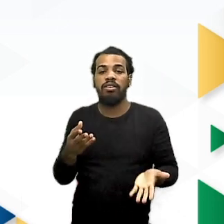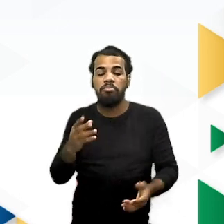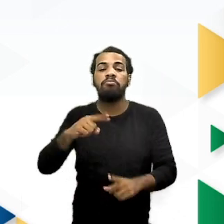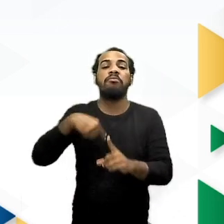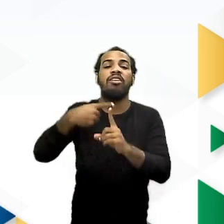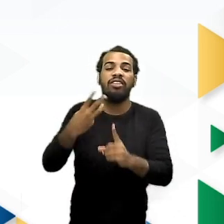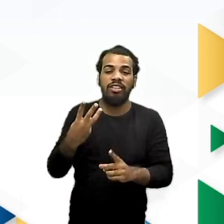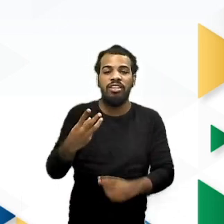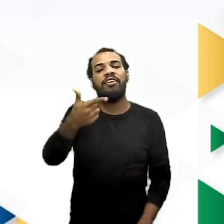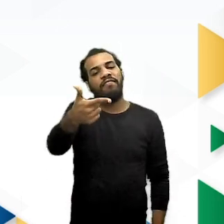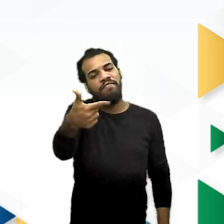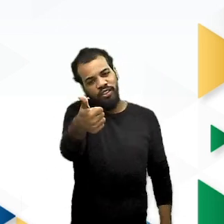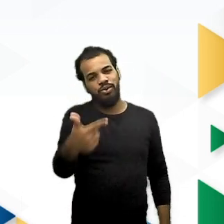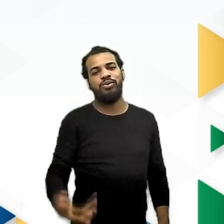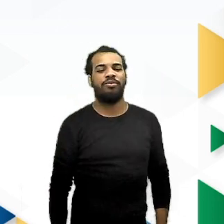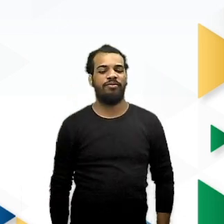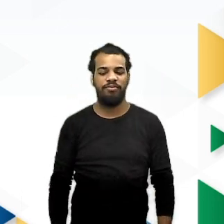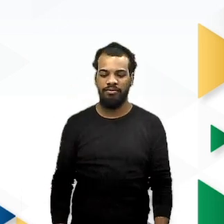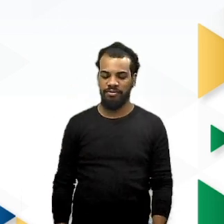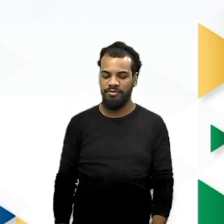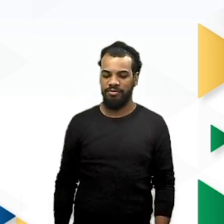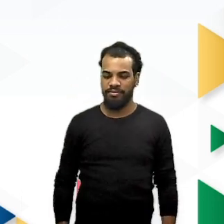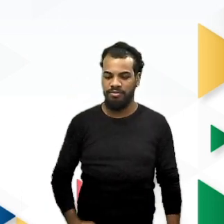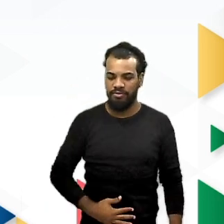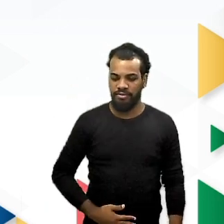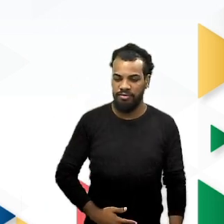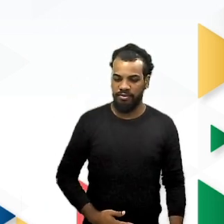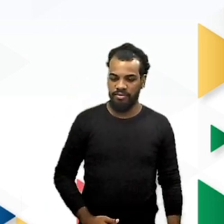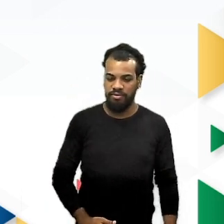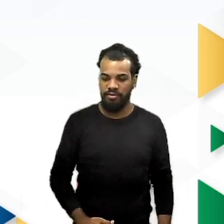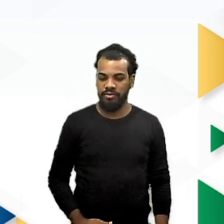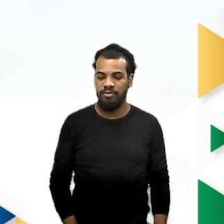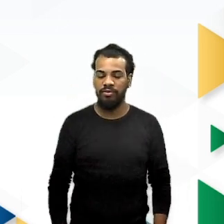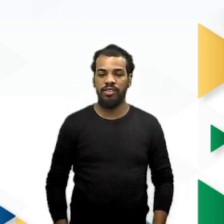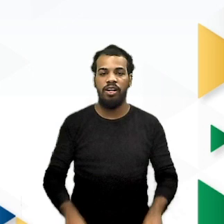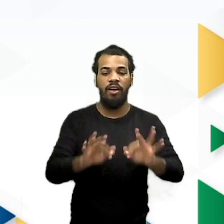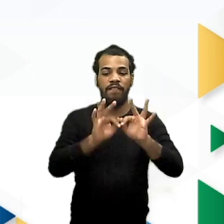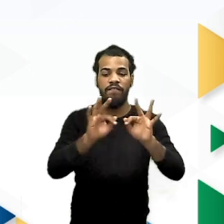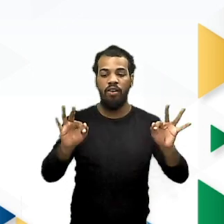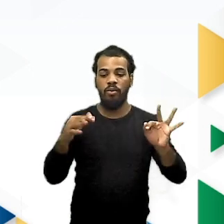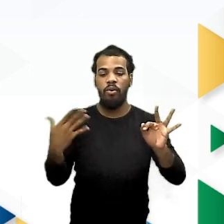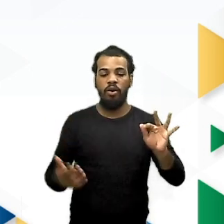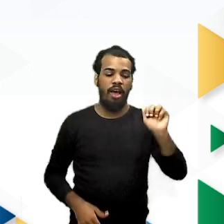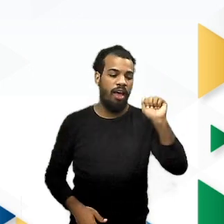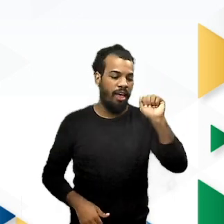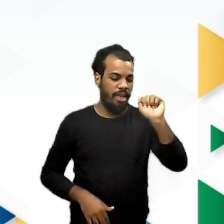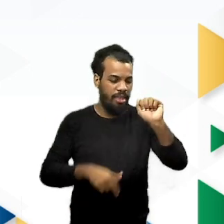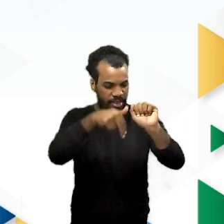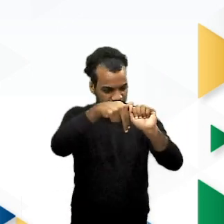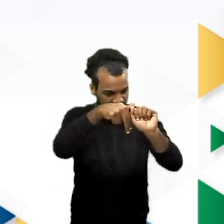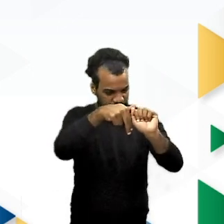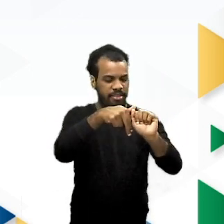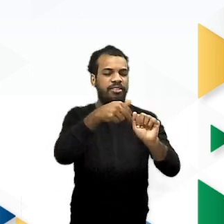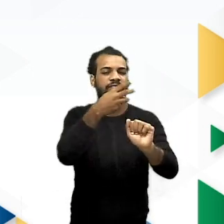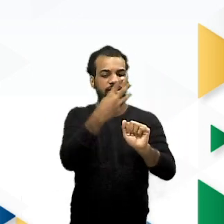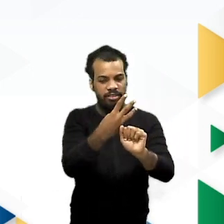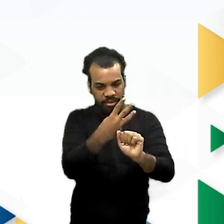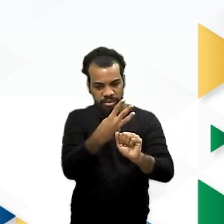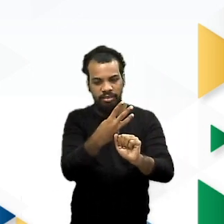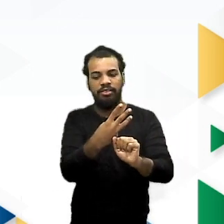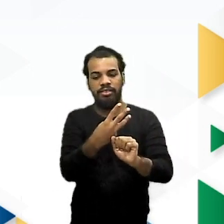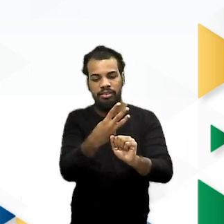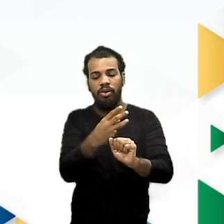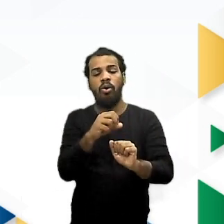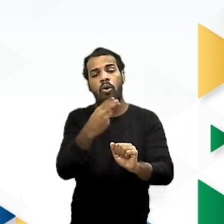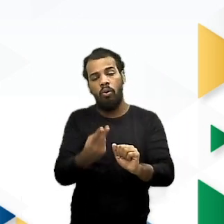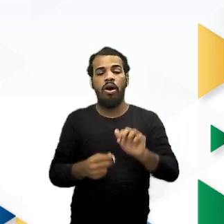a resposta só pode ser 21. Qual seria a lei de formação? A n é igual a 3 ou a 1 mais